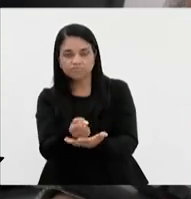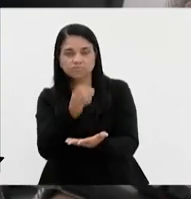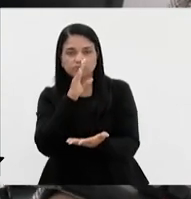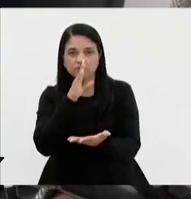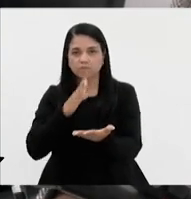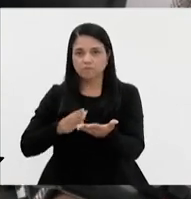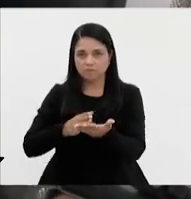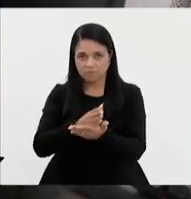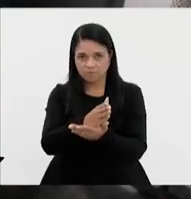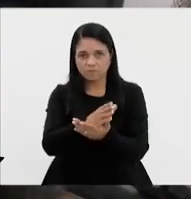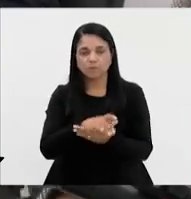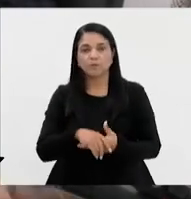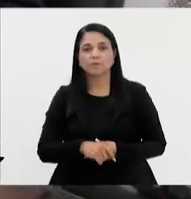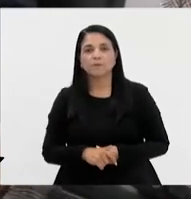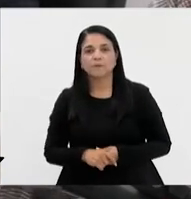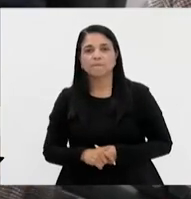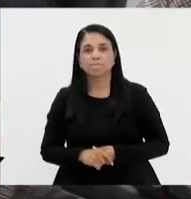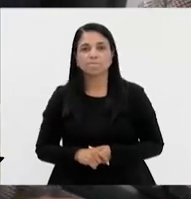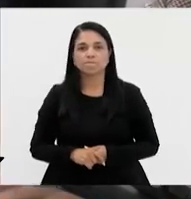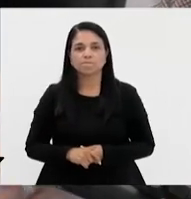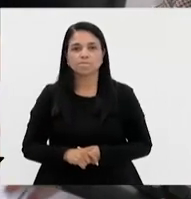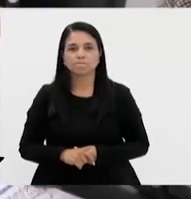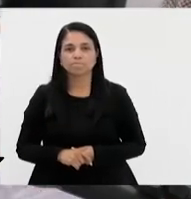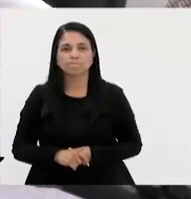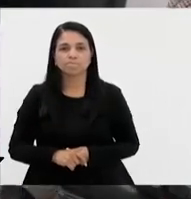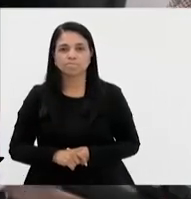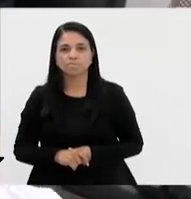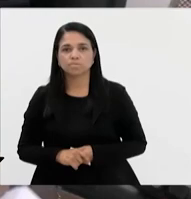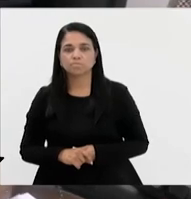estão. Aprovado.